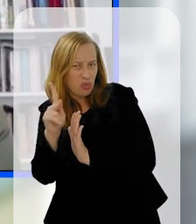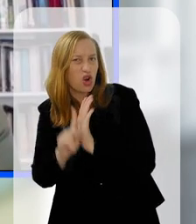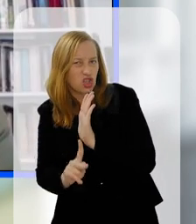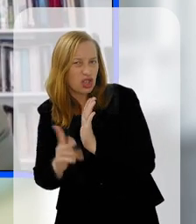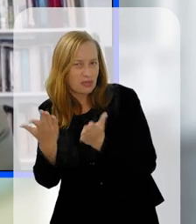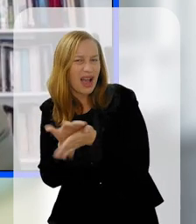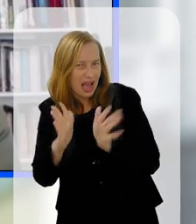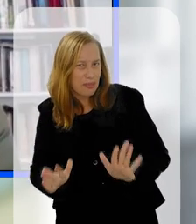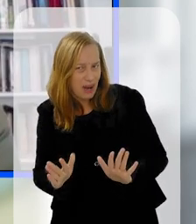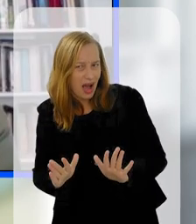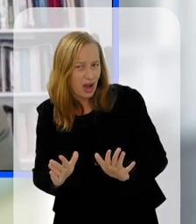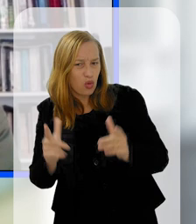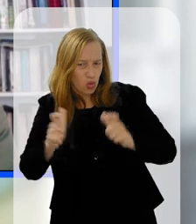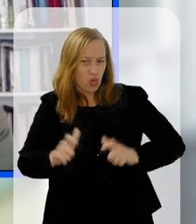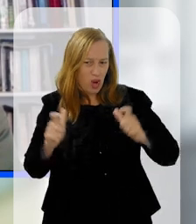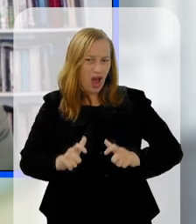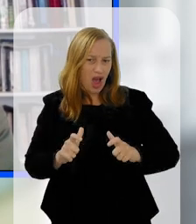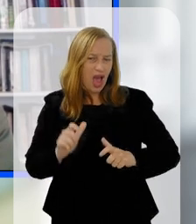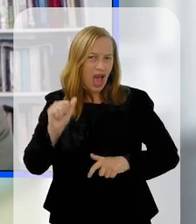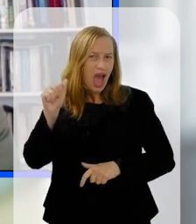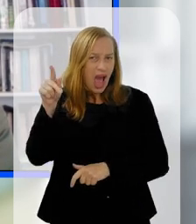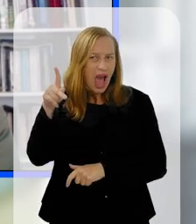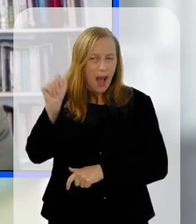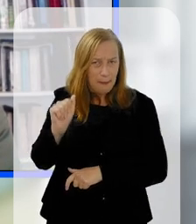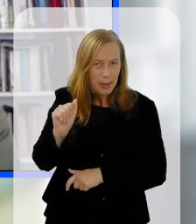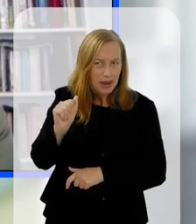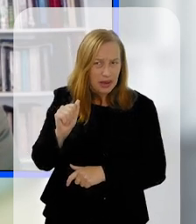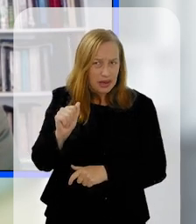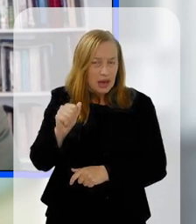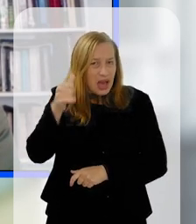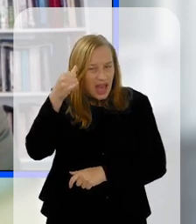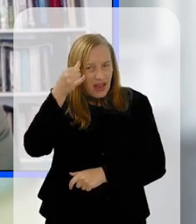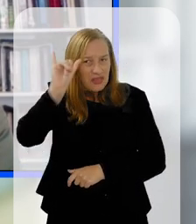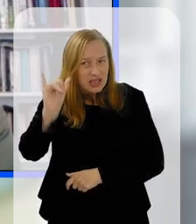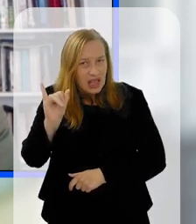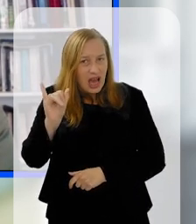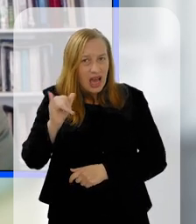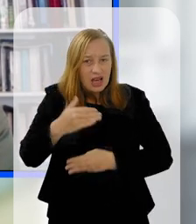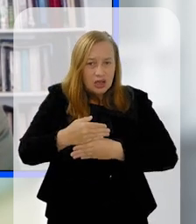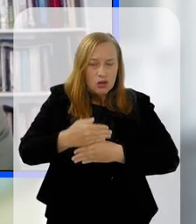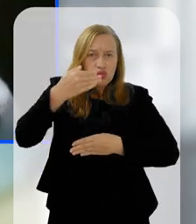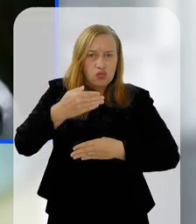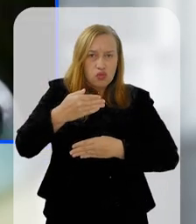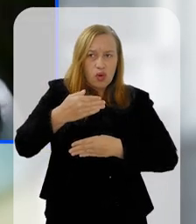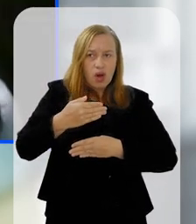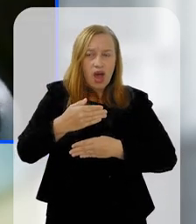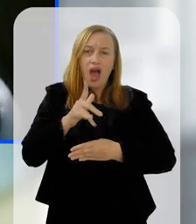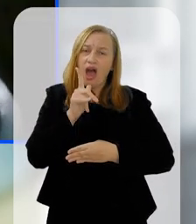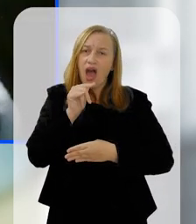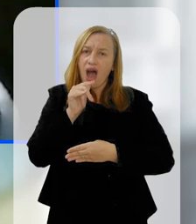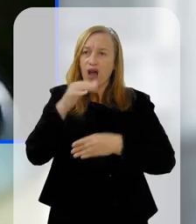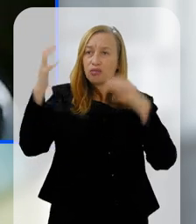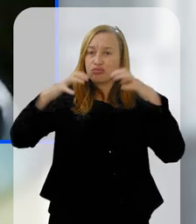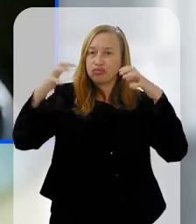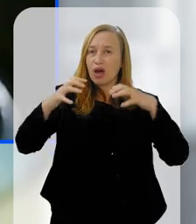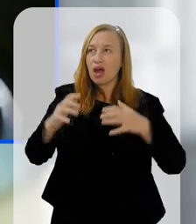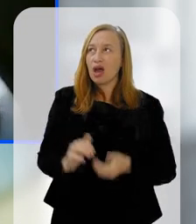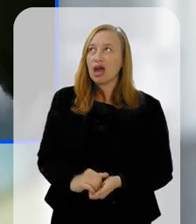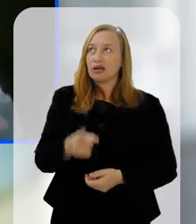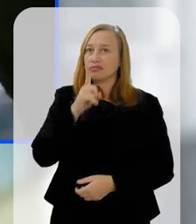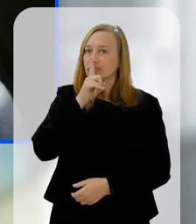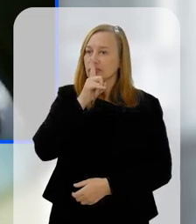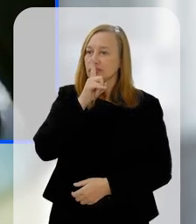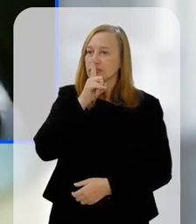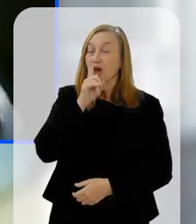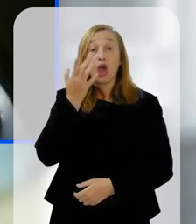querer acabar com uma APA que visava exatamente prevenir isso, segurar a água da chuva? E ele ficou meio